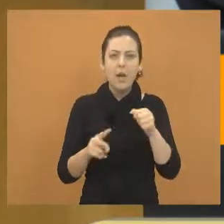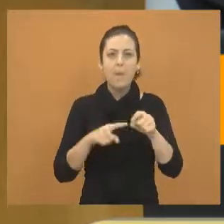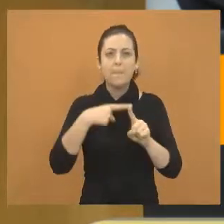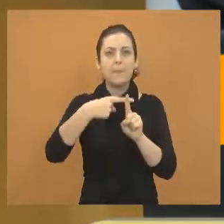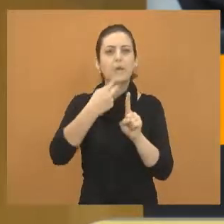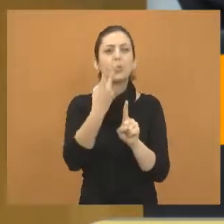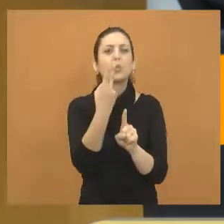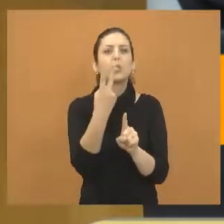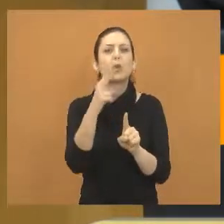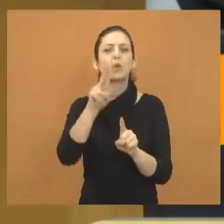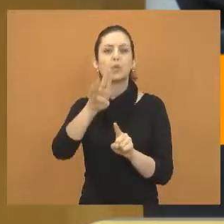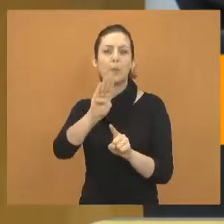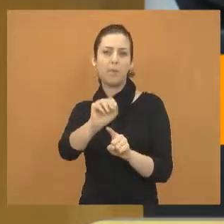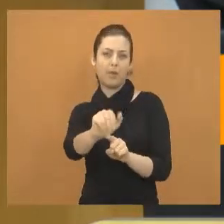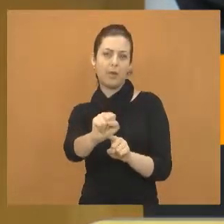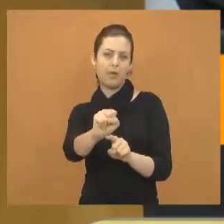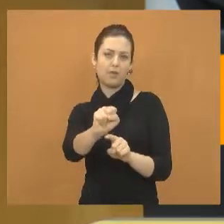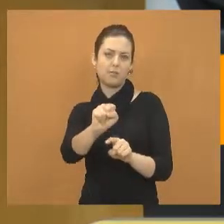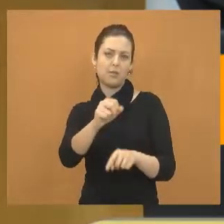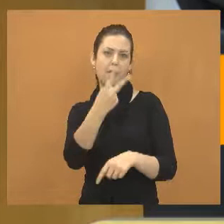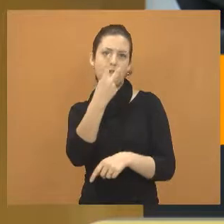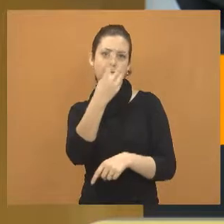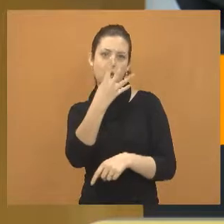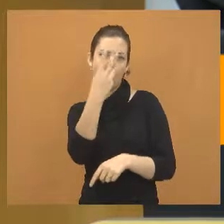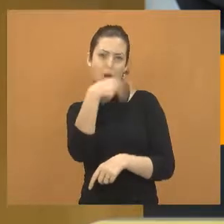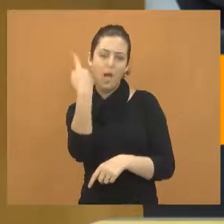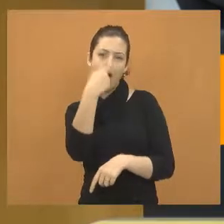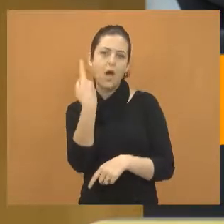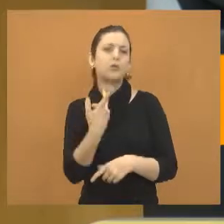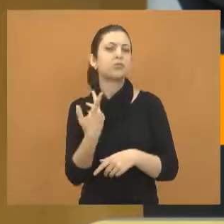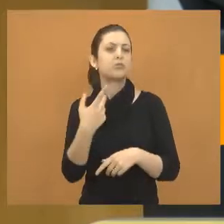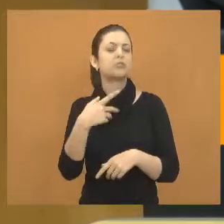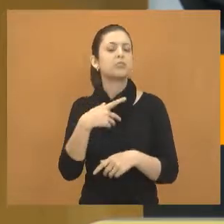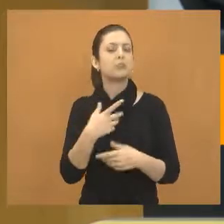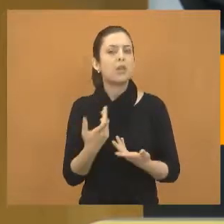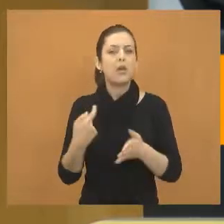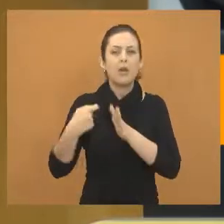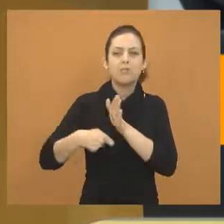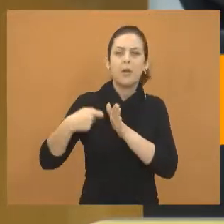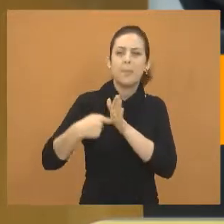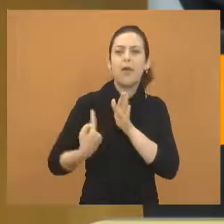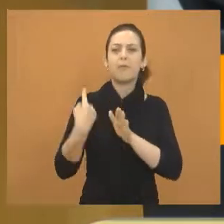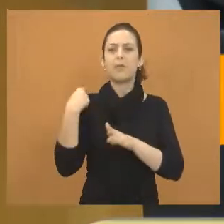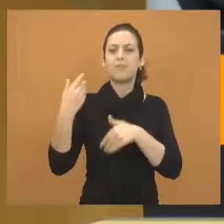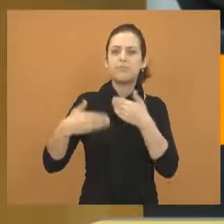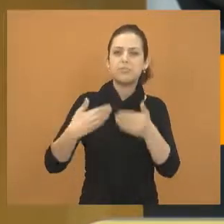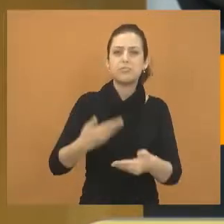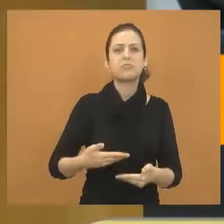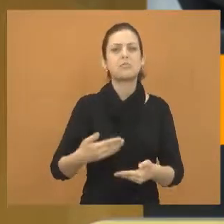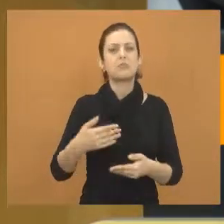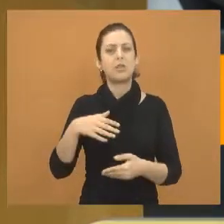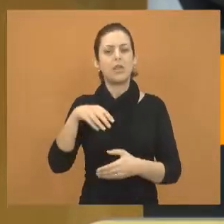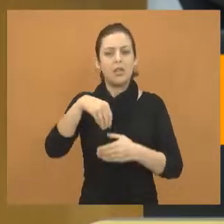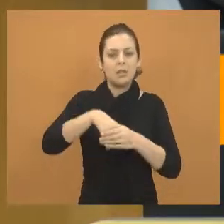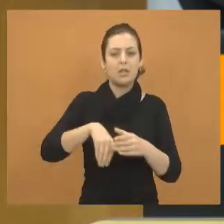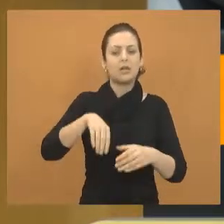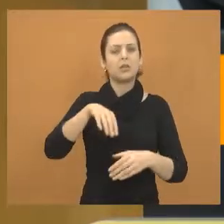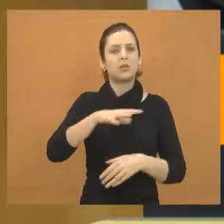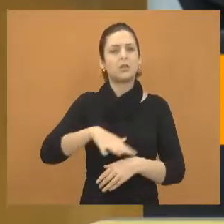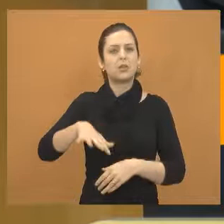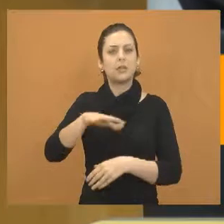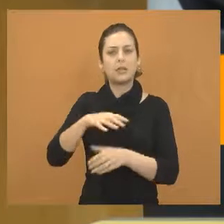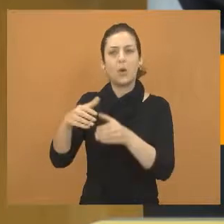aí OBS 24 horas na nossa cidade, que é o que a gente defendia, sendo uma na região da cidade de